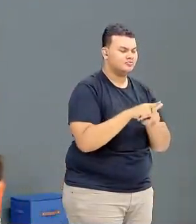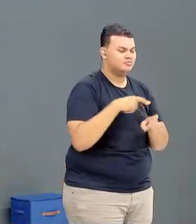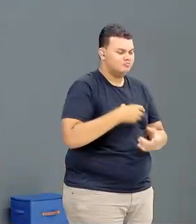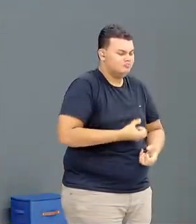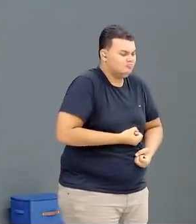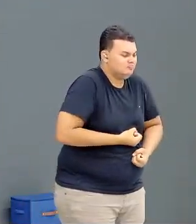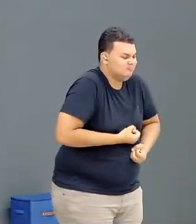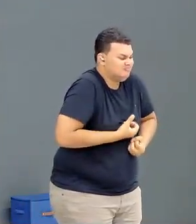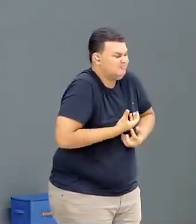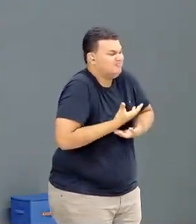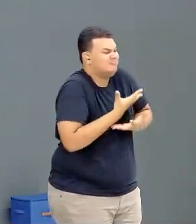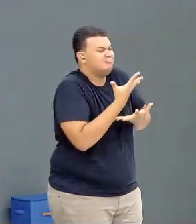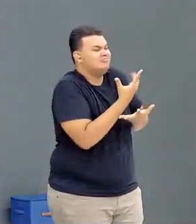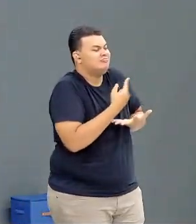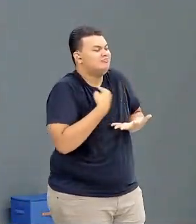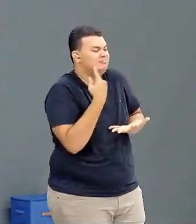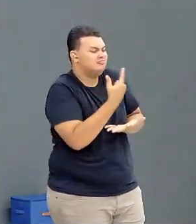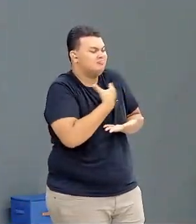que somos